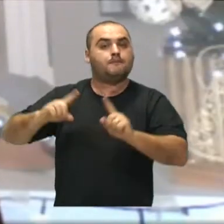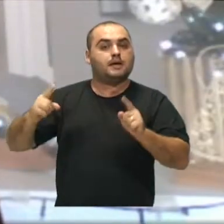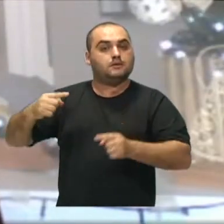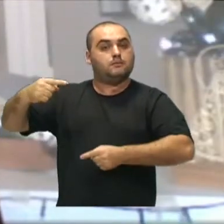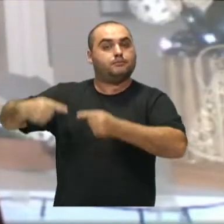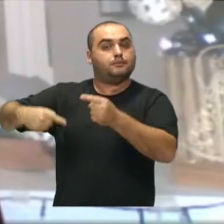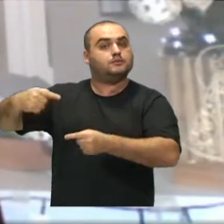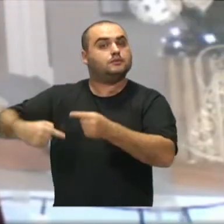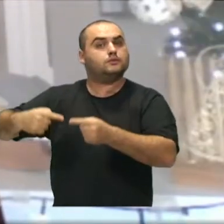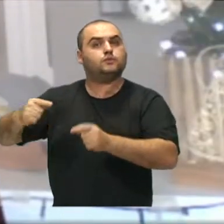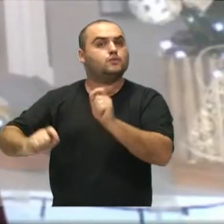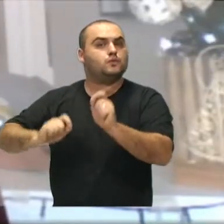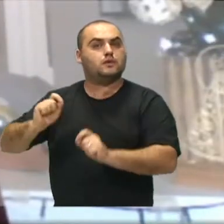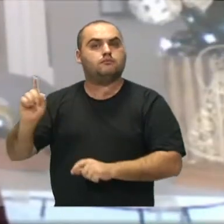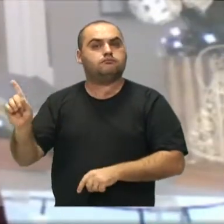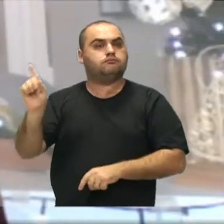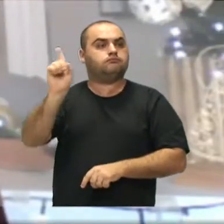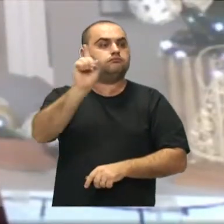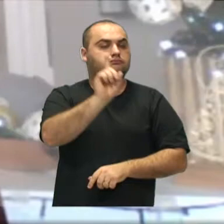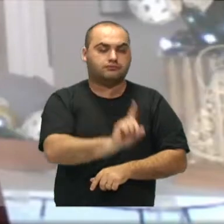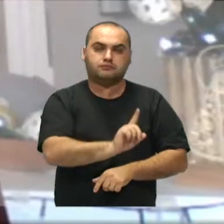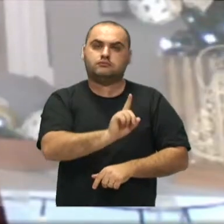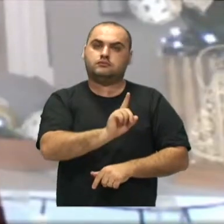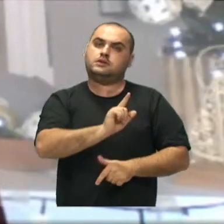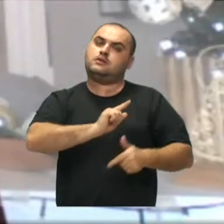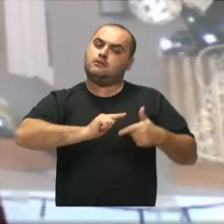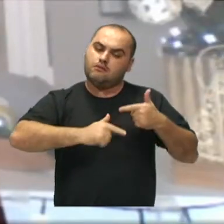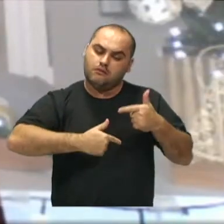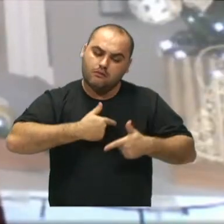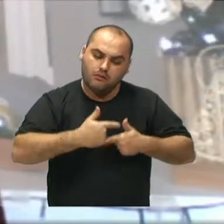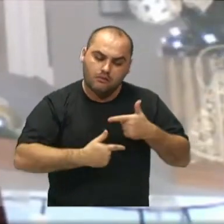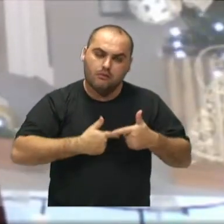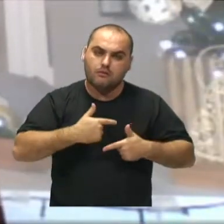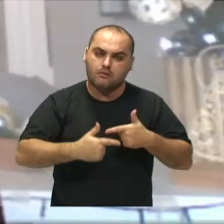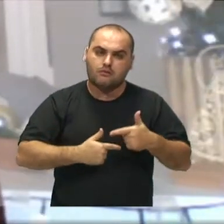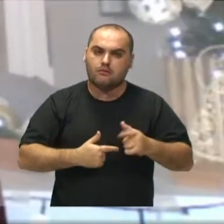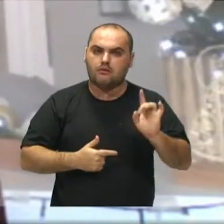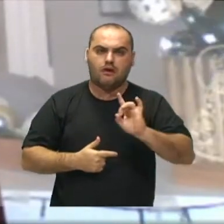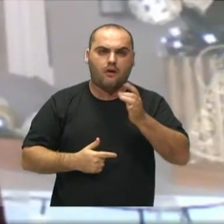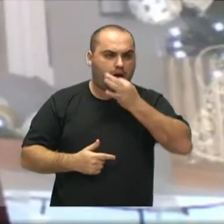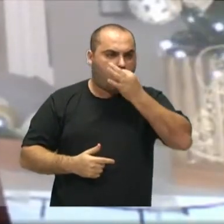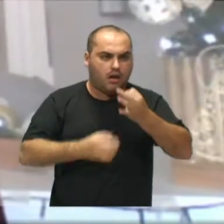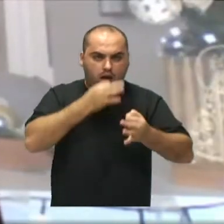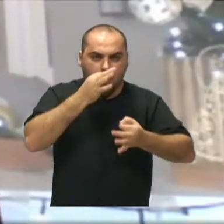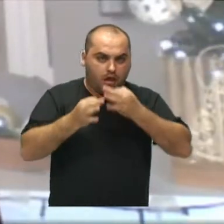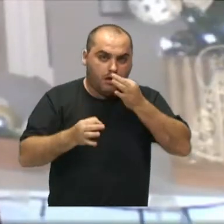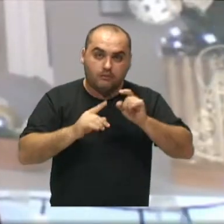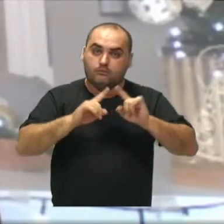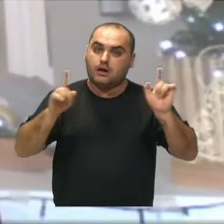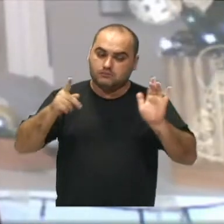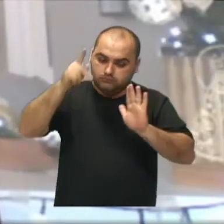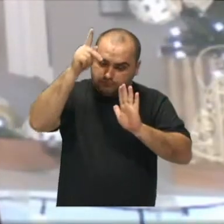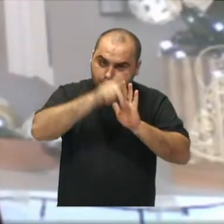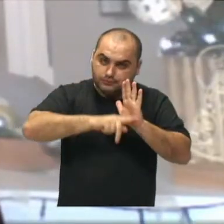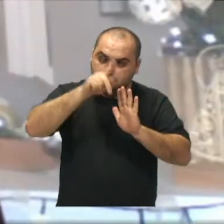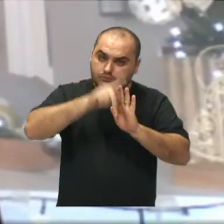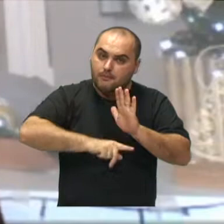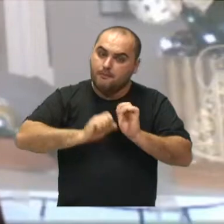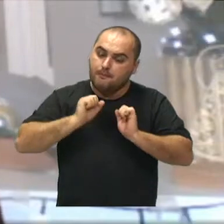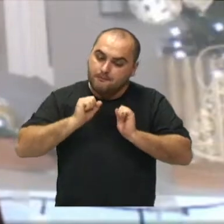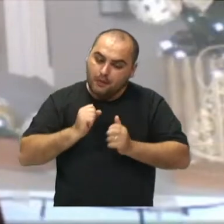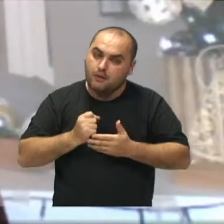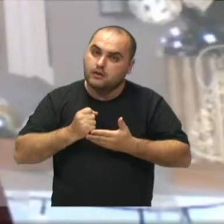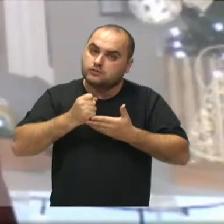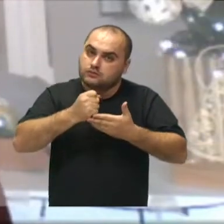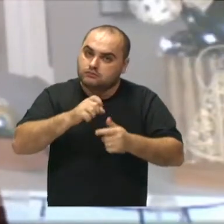que vem com uma bagagem grande não só de opiniões, mas também de projetos que podem contribuir com o